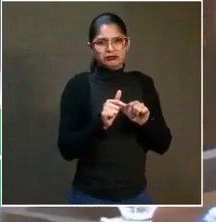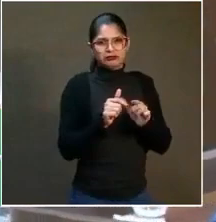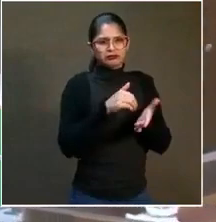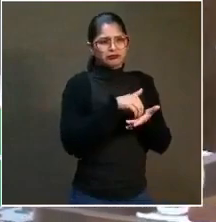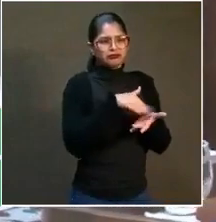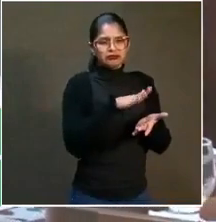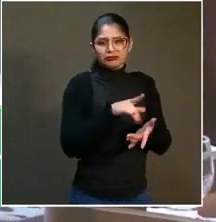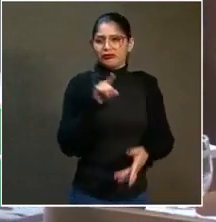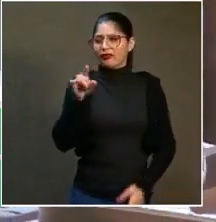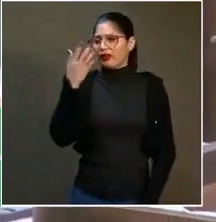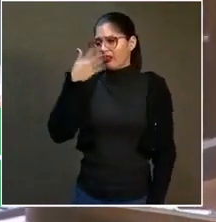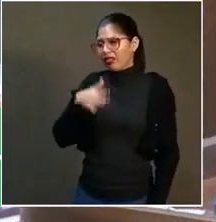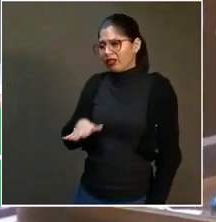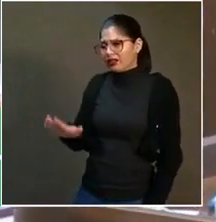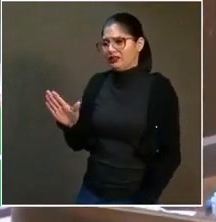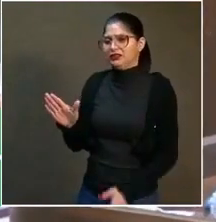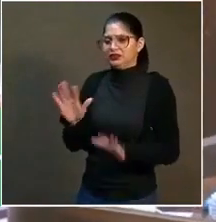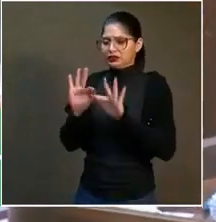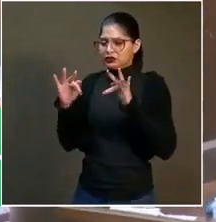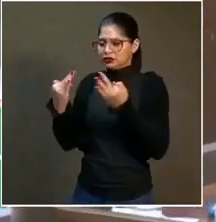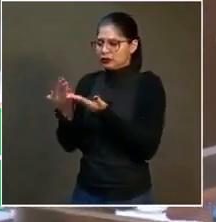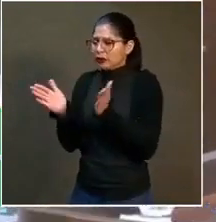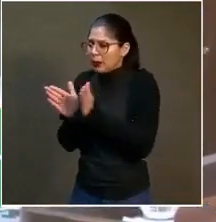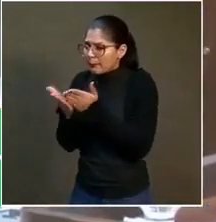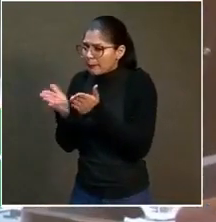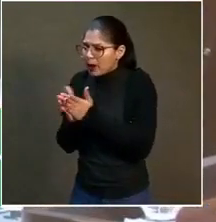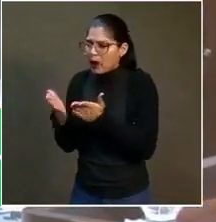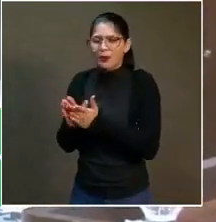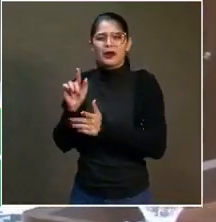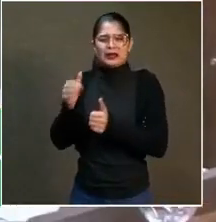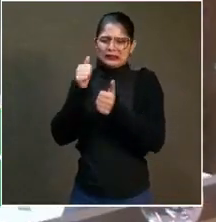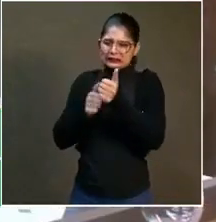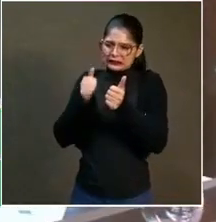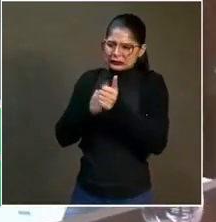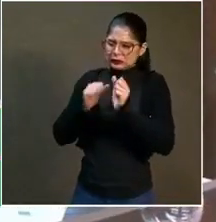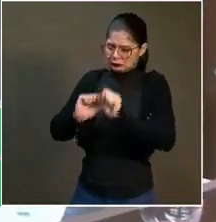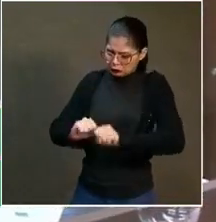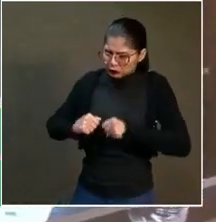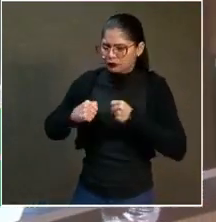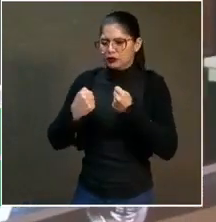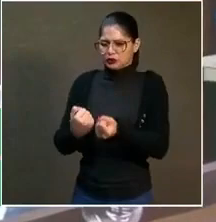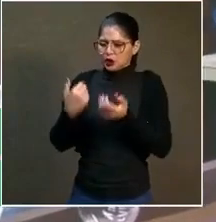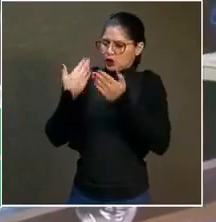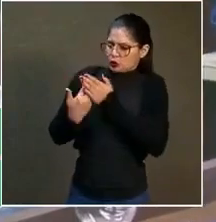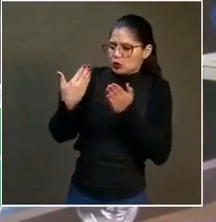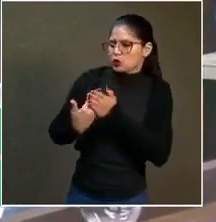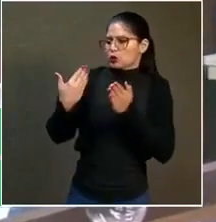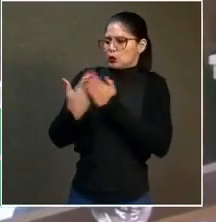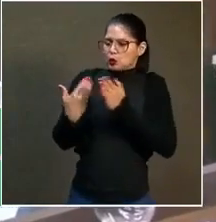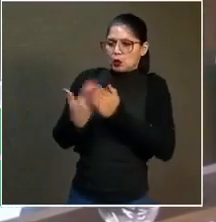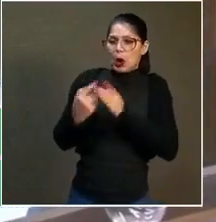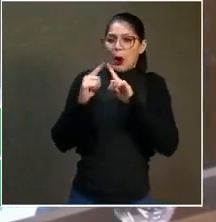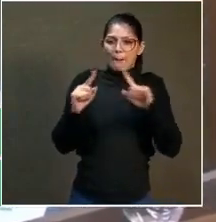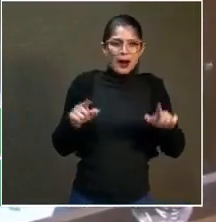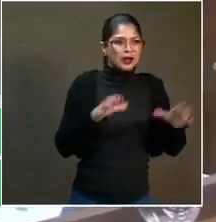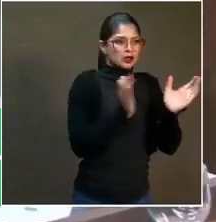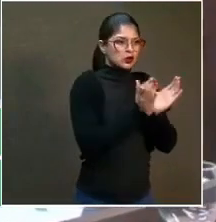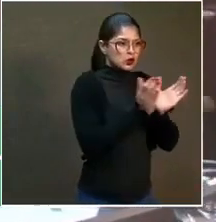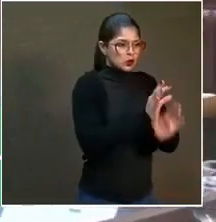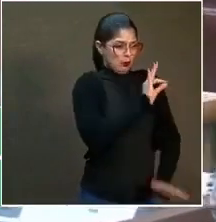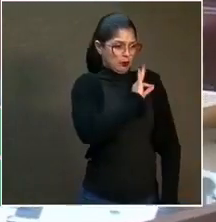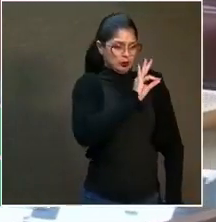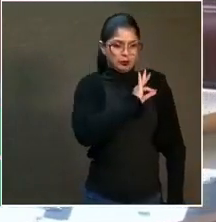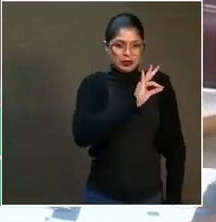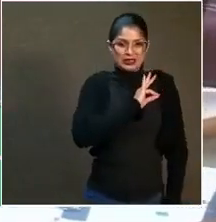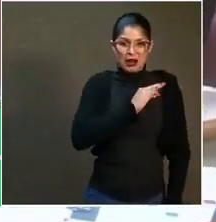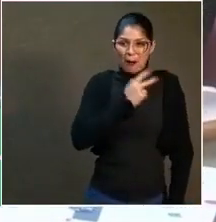Menino de família pobre que teve maior dificuldade para entrar na PM. A PM praticamente adoeceu ele porque ele não tinha a capacidade que os